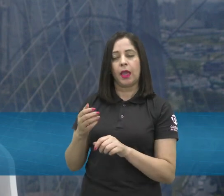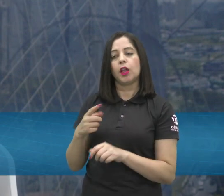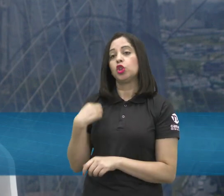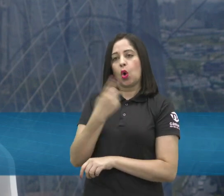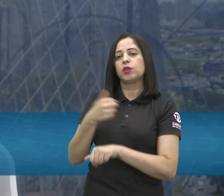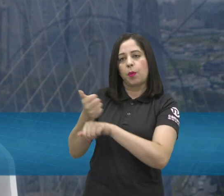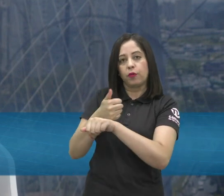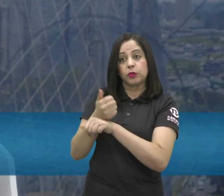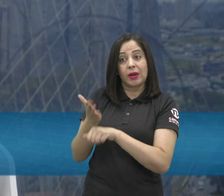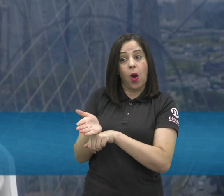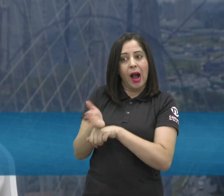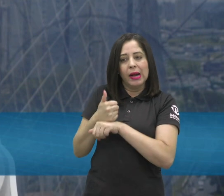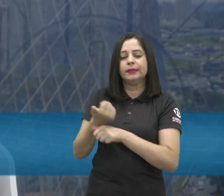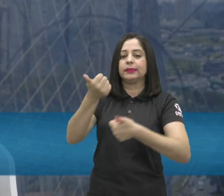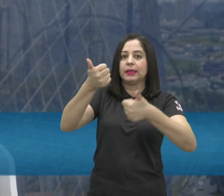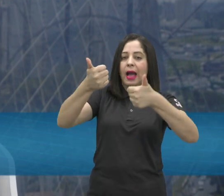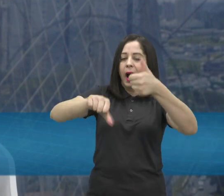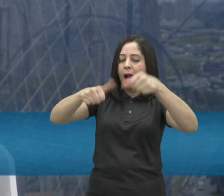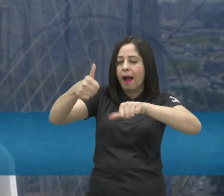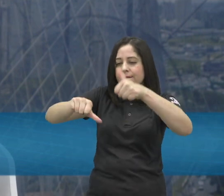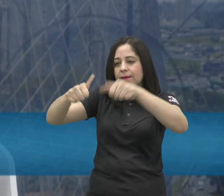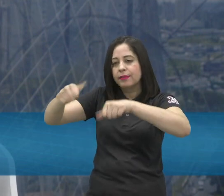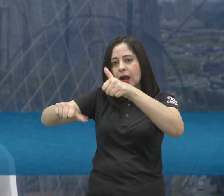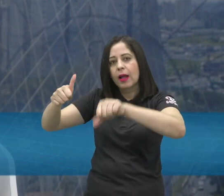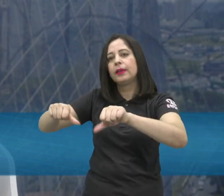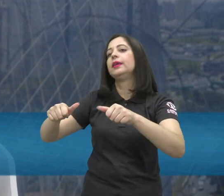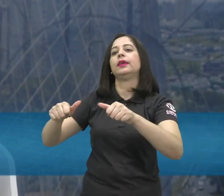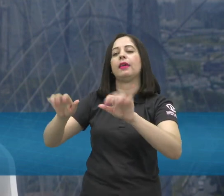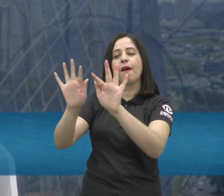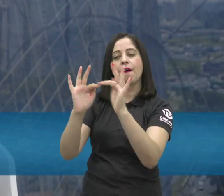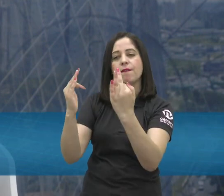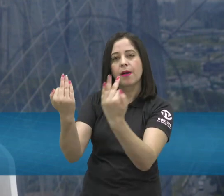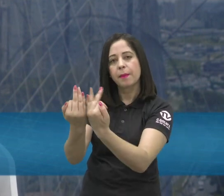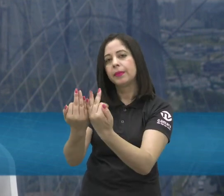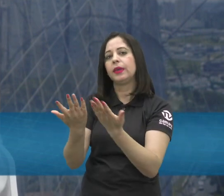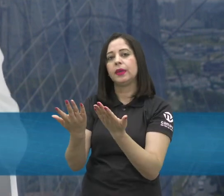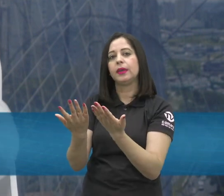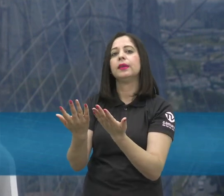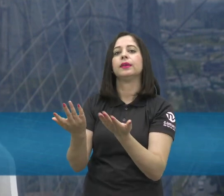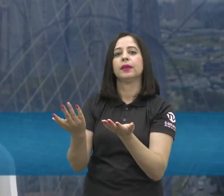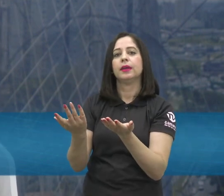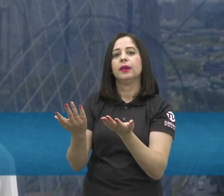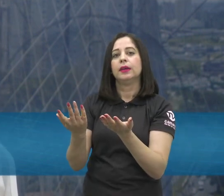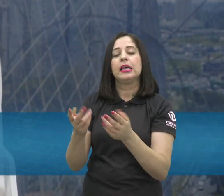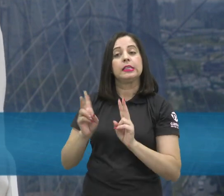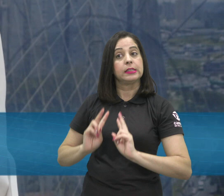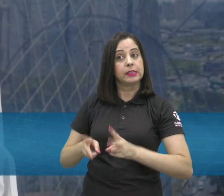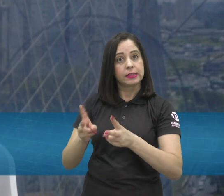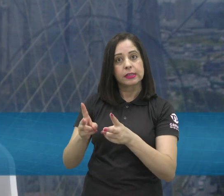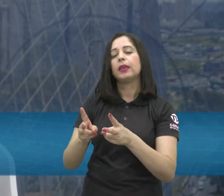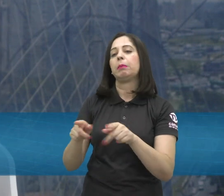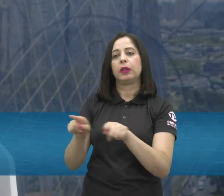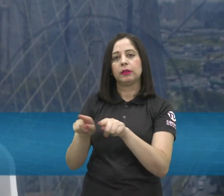gente deixa tudo muito, embora tenha algumas questões mais específicas, fechadas, a gente sempre deixa muito aberto,